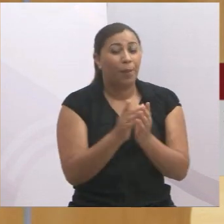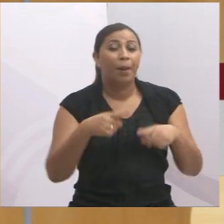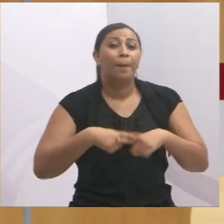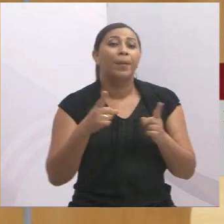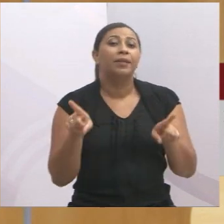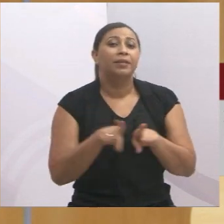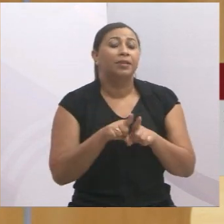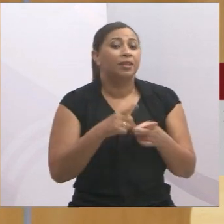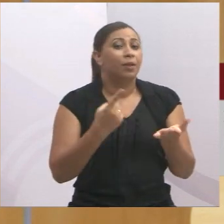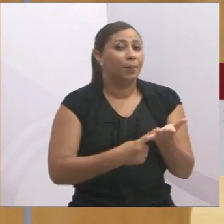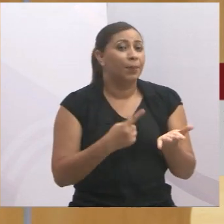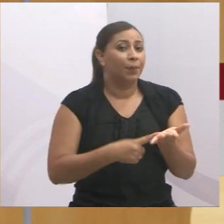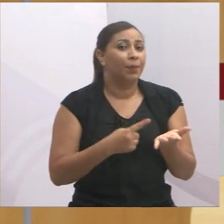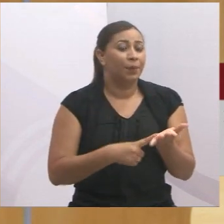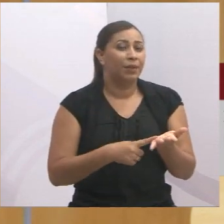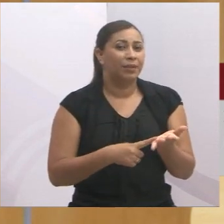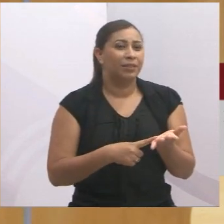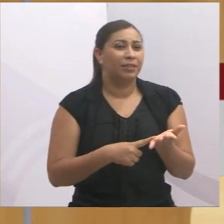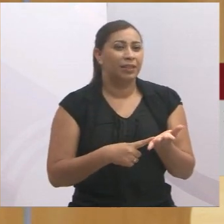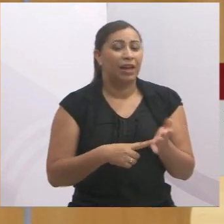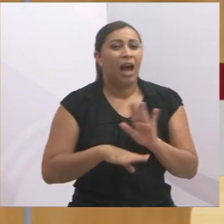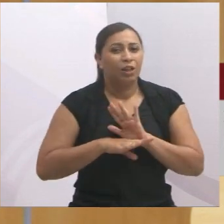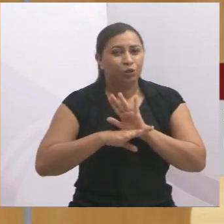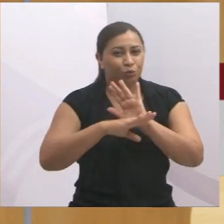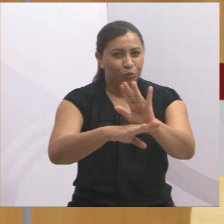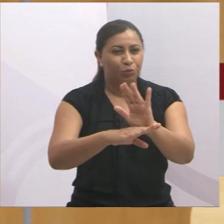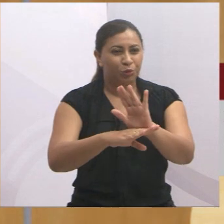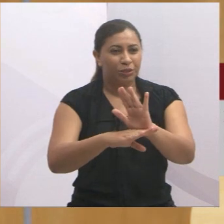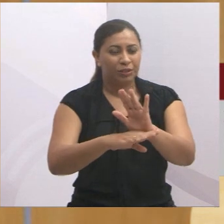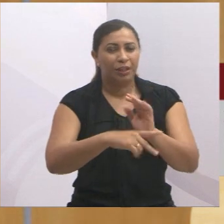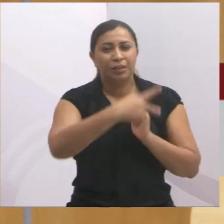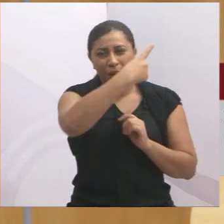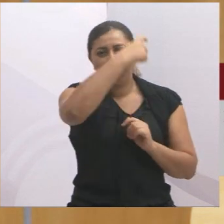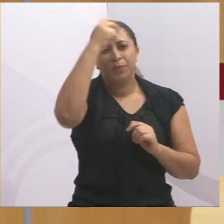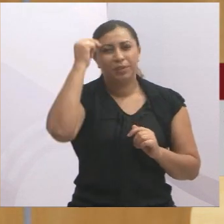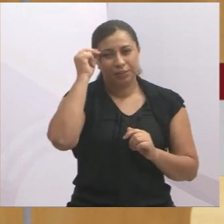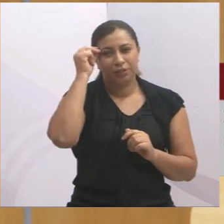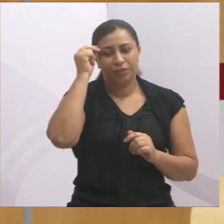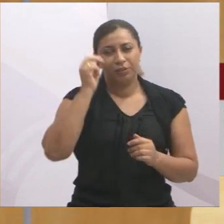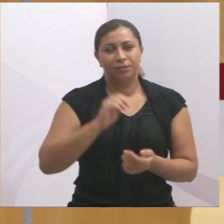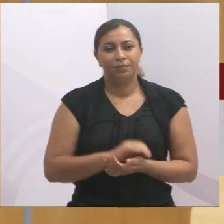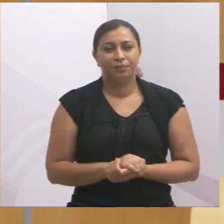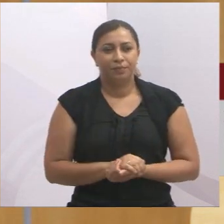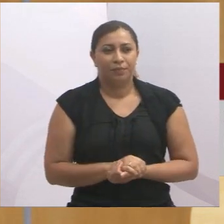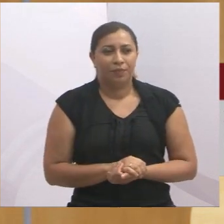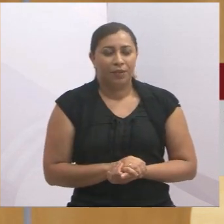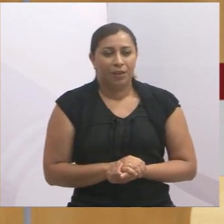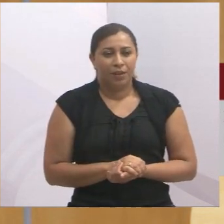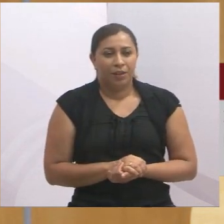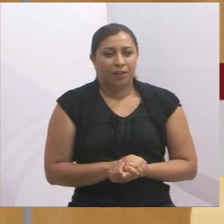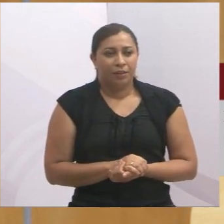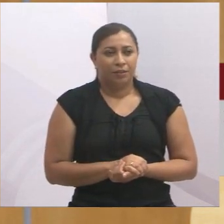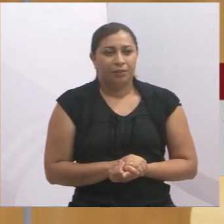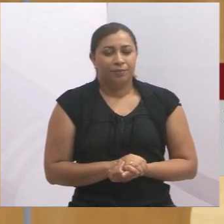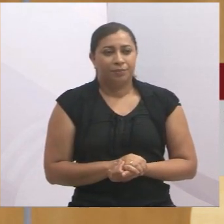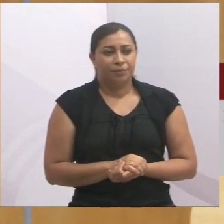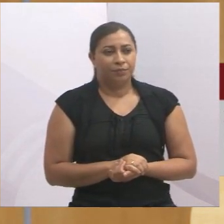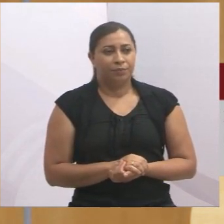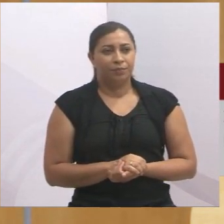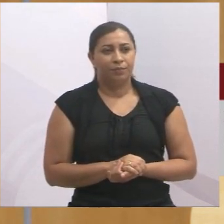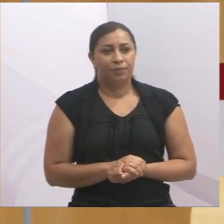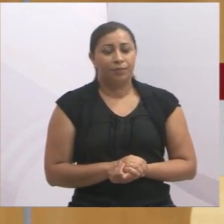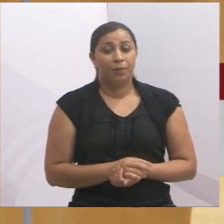comprometer na participação da política pública, né? E aqui falando